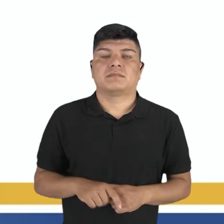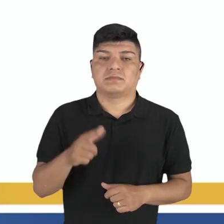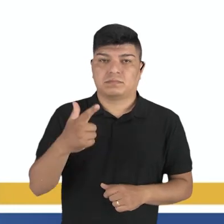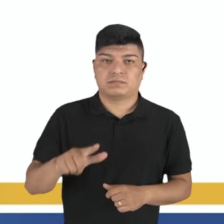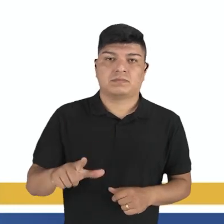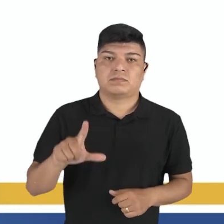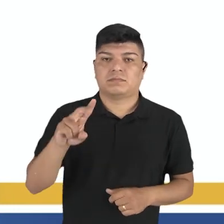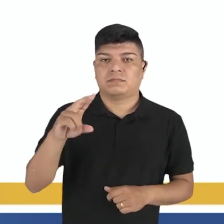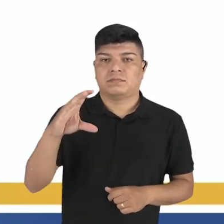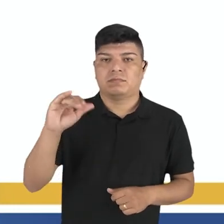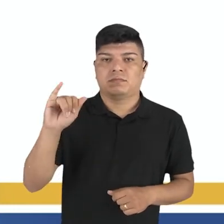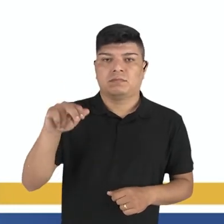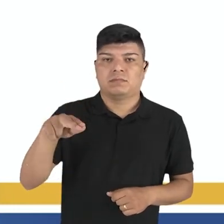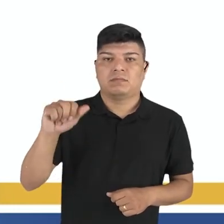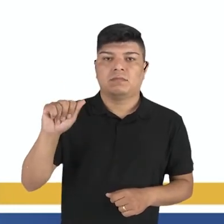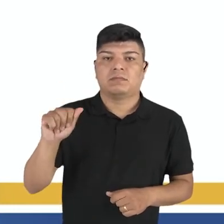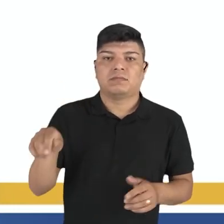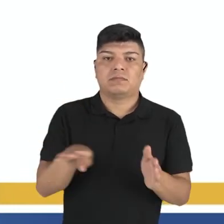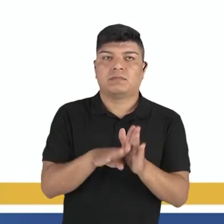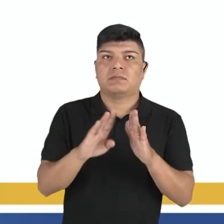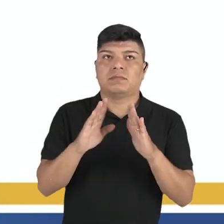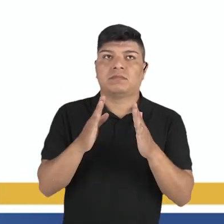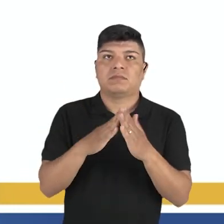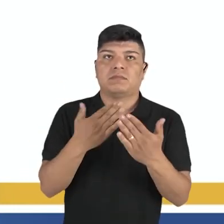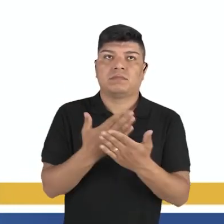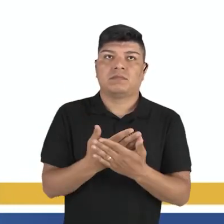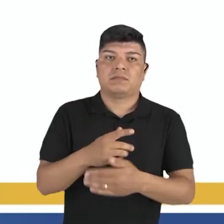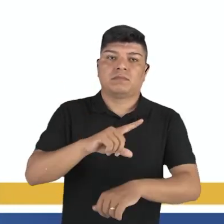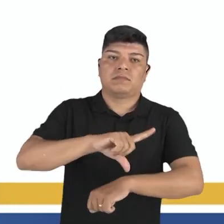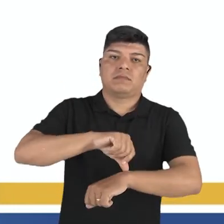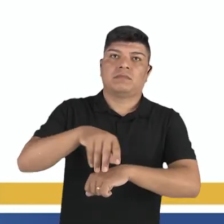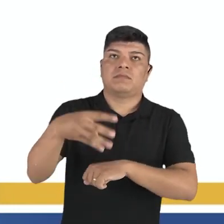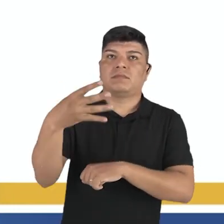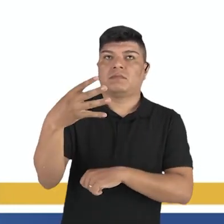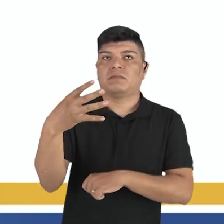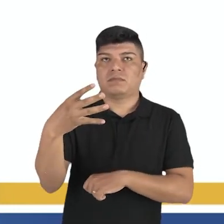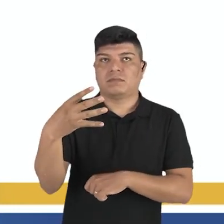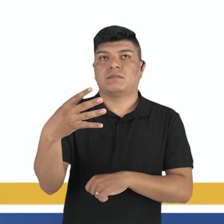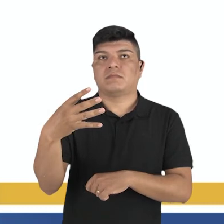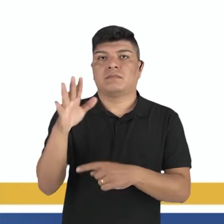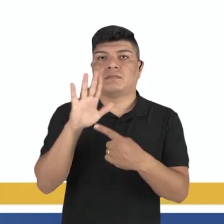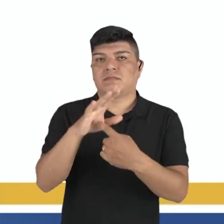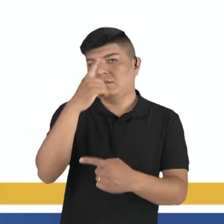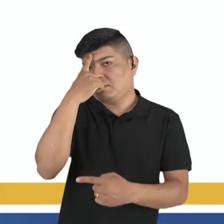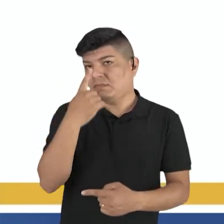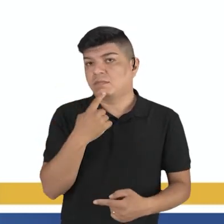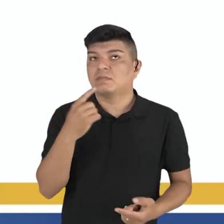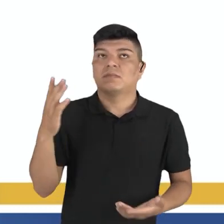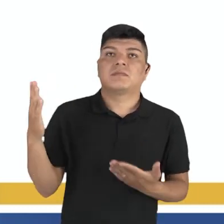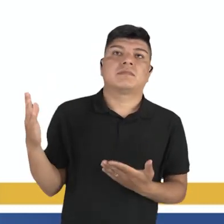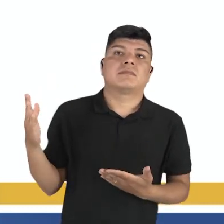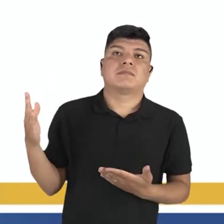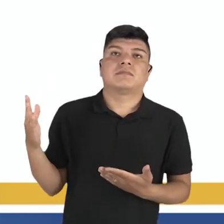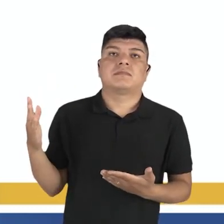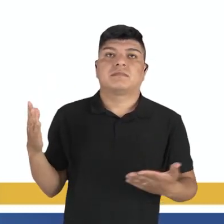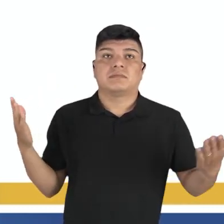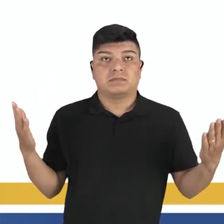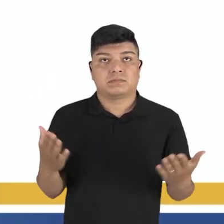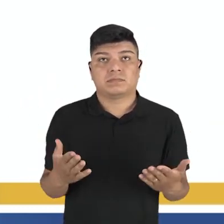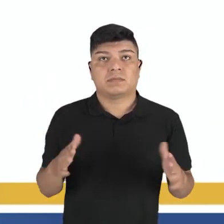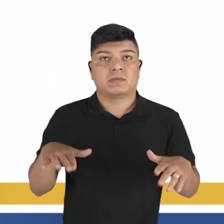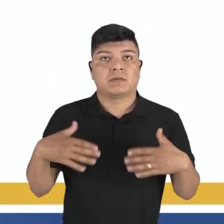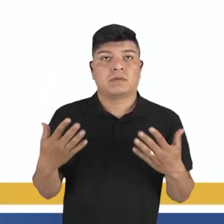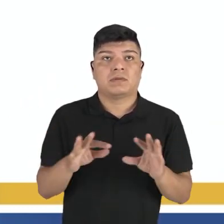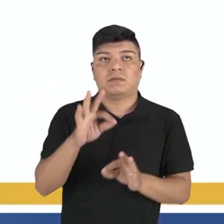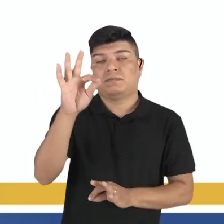uma. Luciano chegou à escola às 4 horas, conforme indica o desenho do relógio abaixo. Nesse momento, qual